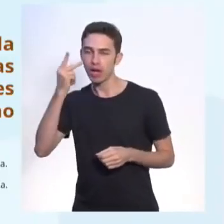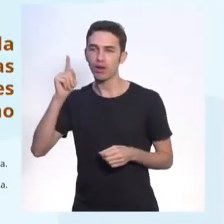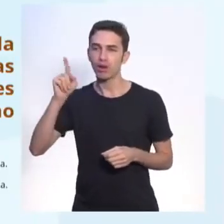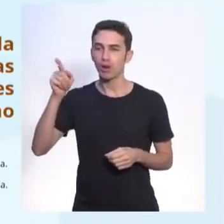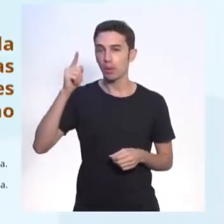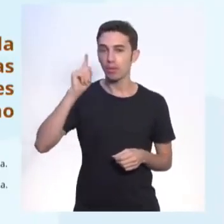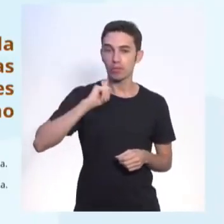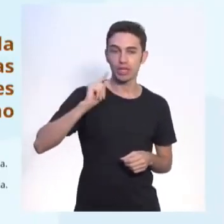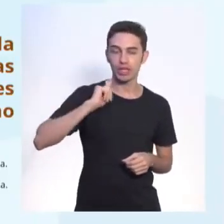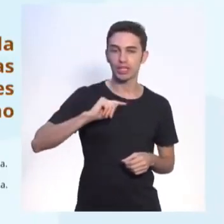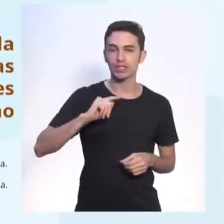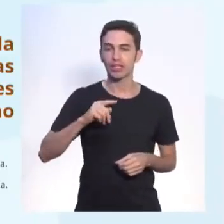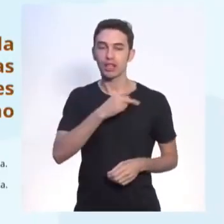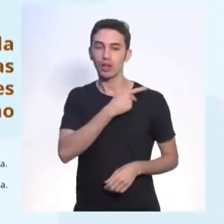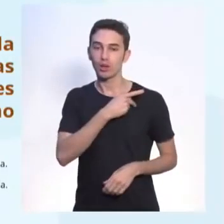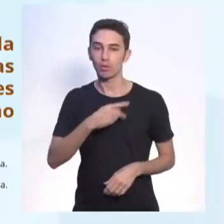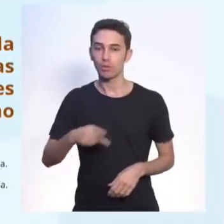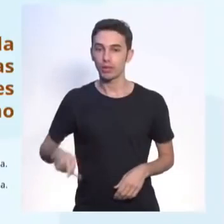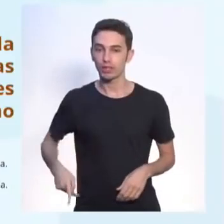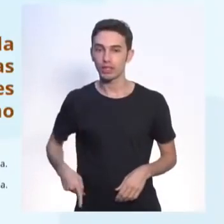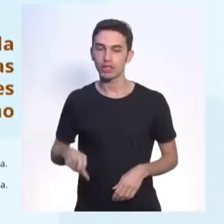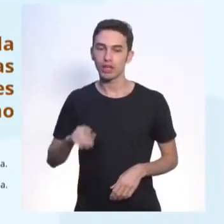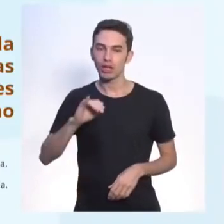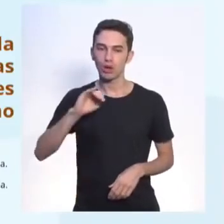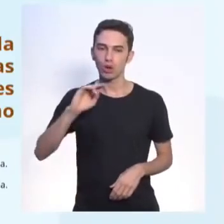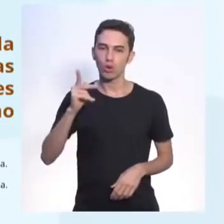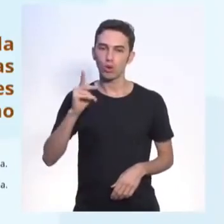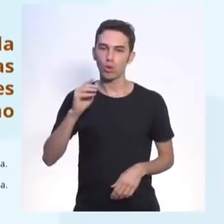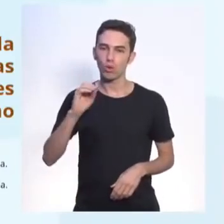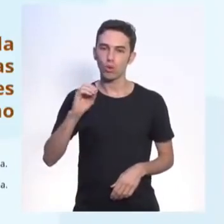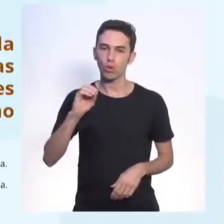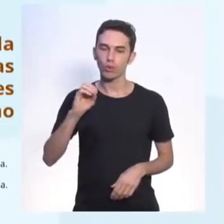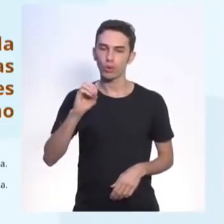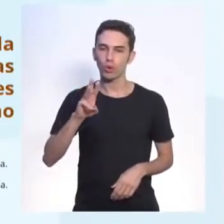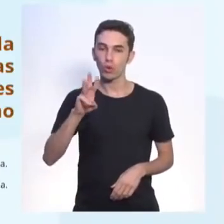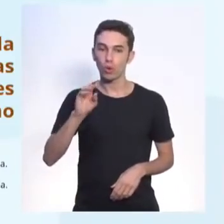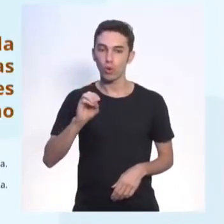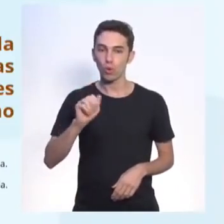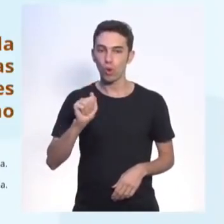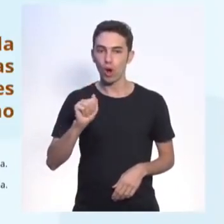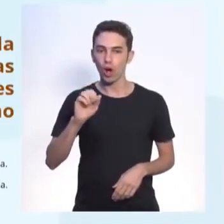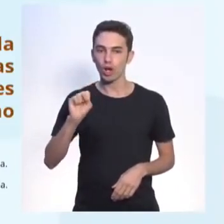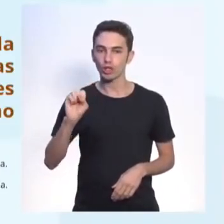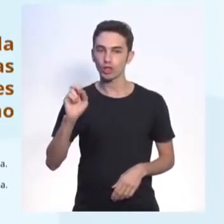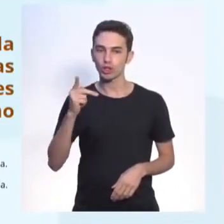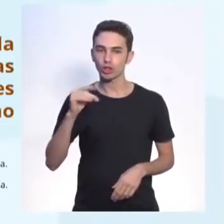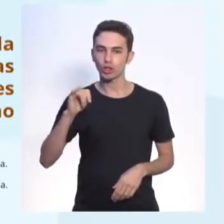é o Washington Luiz, do Partido Republicano Paulista. Ele vai